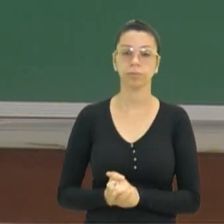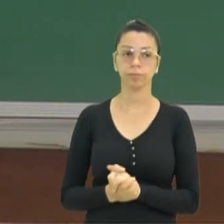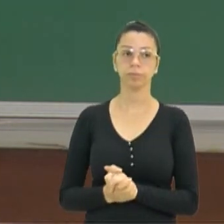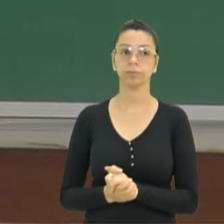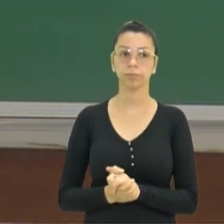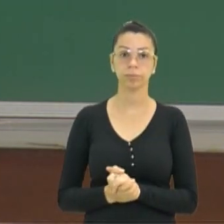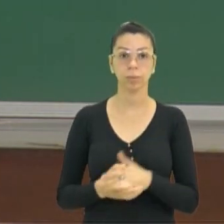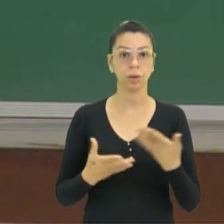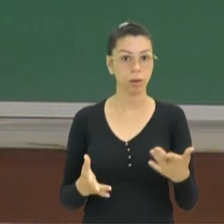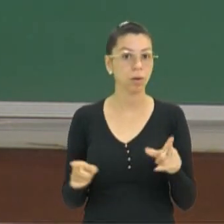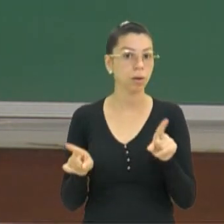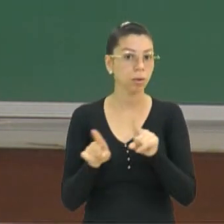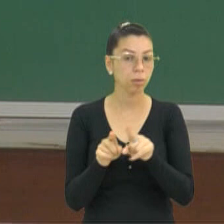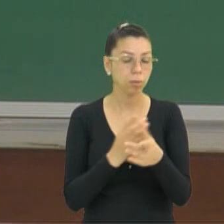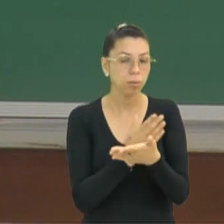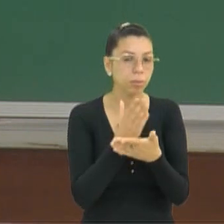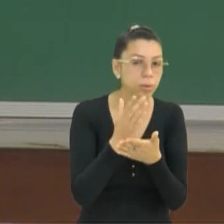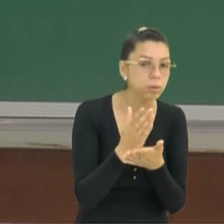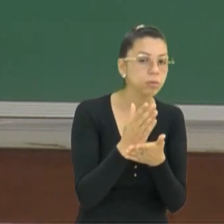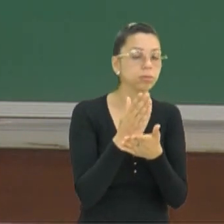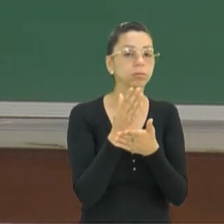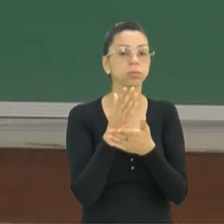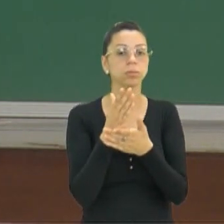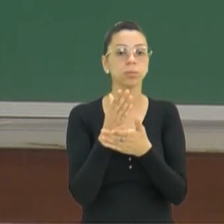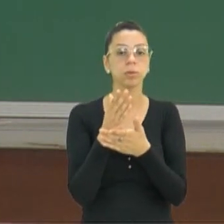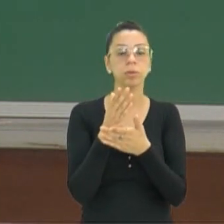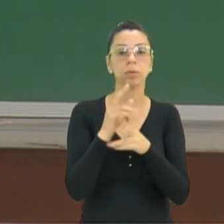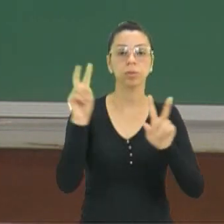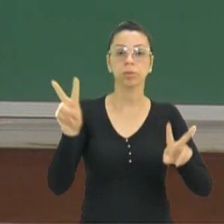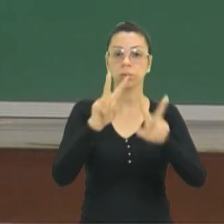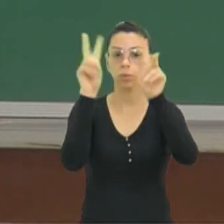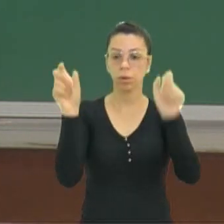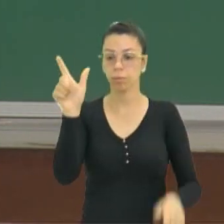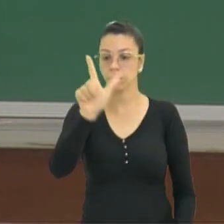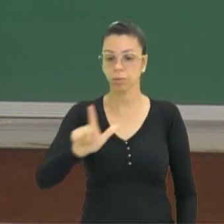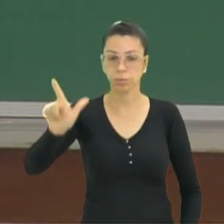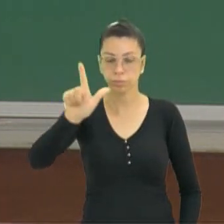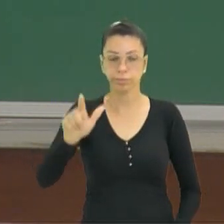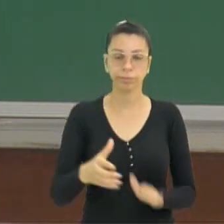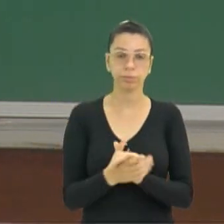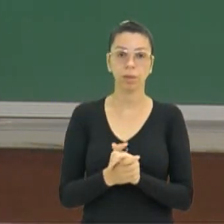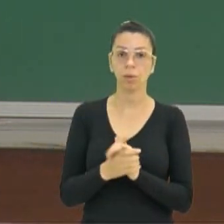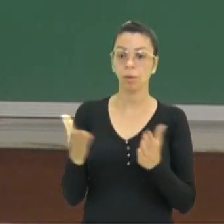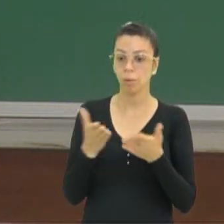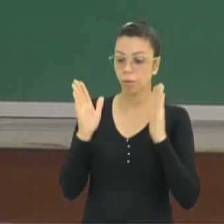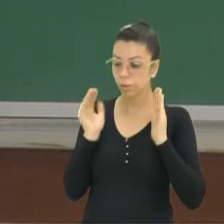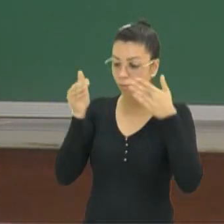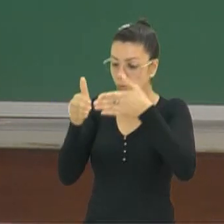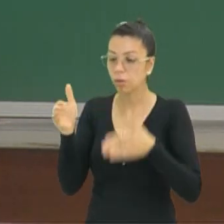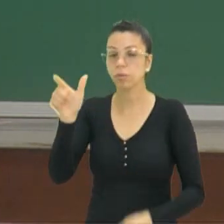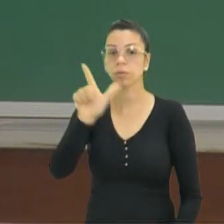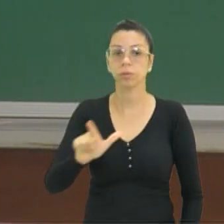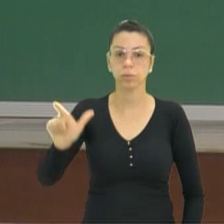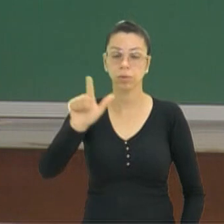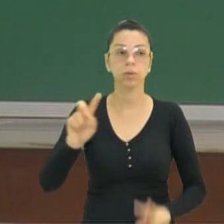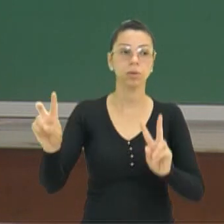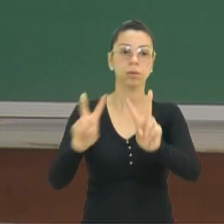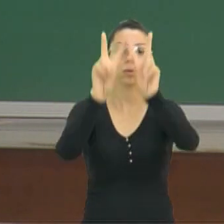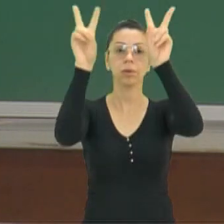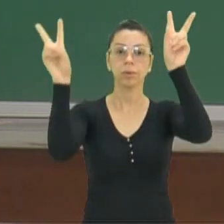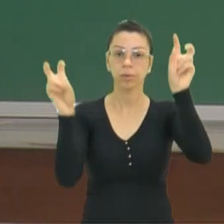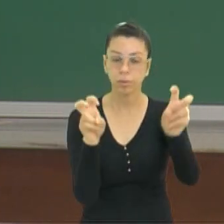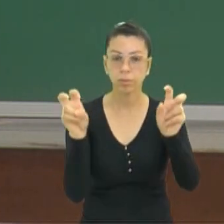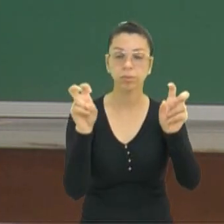a gente começou a falar um pouco sobre literatura, né? Também. Hoje nós vamos continuar focando em literatura e o título da